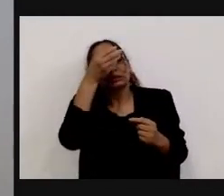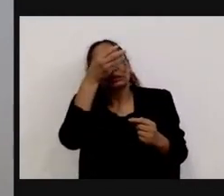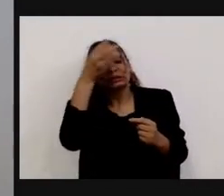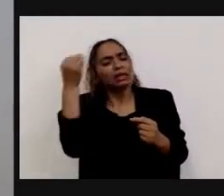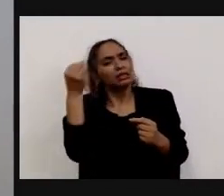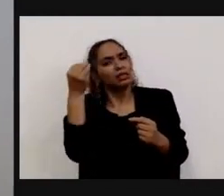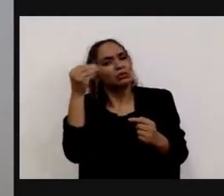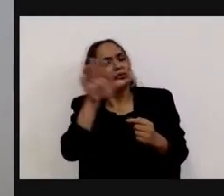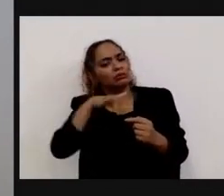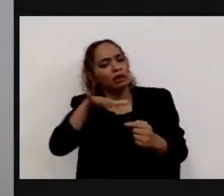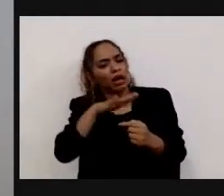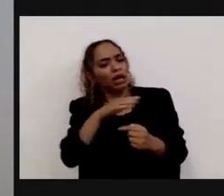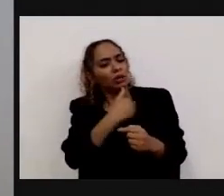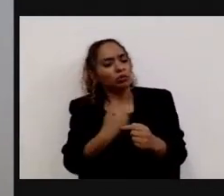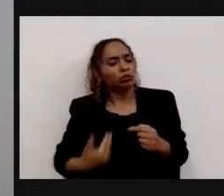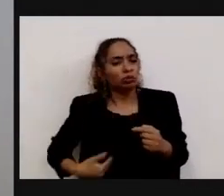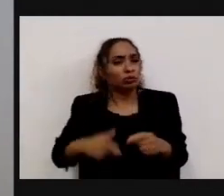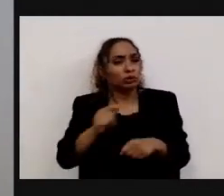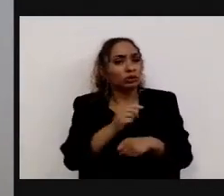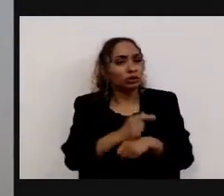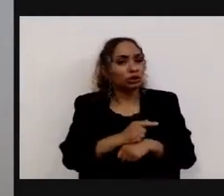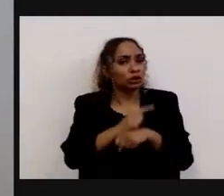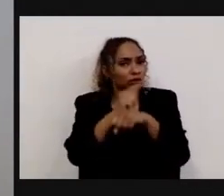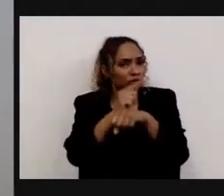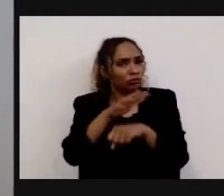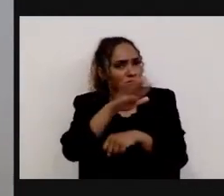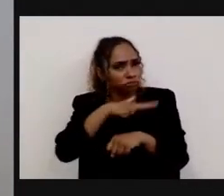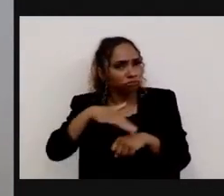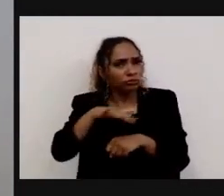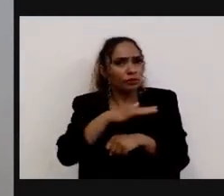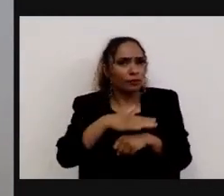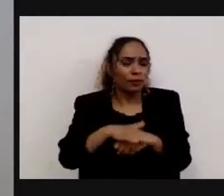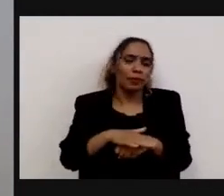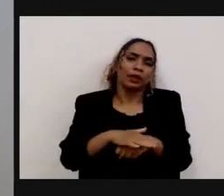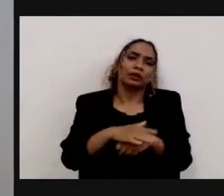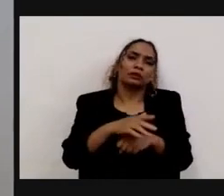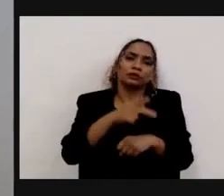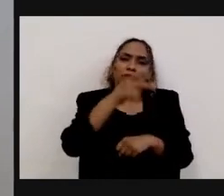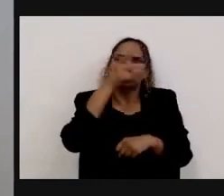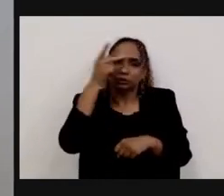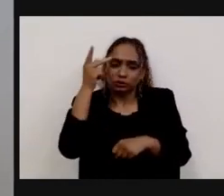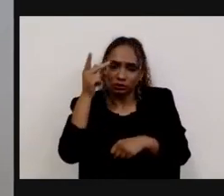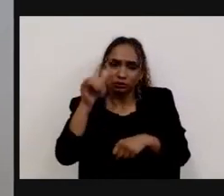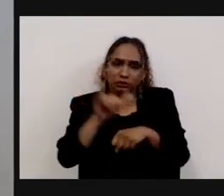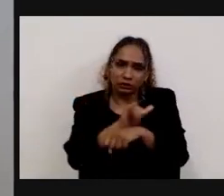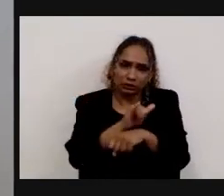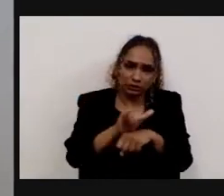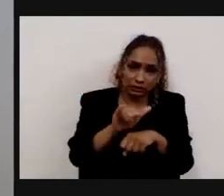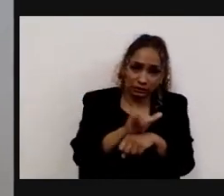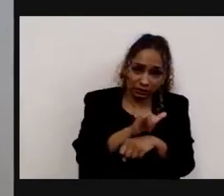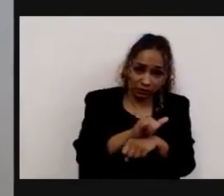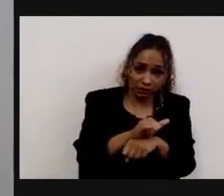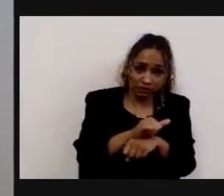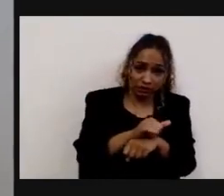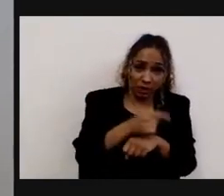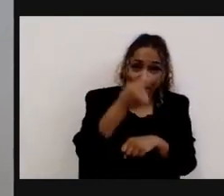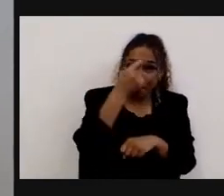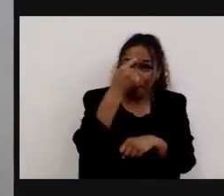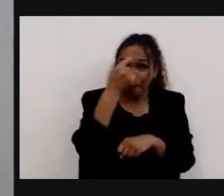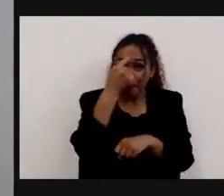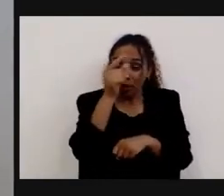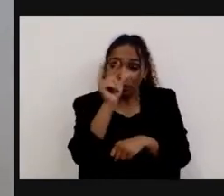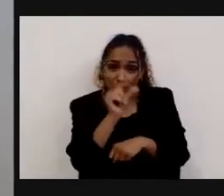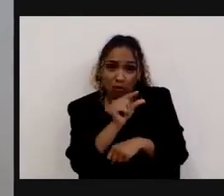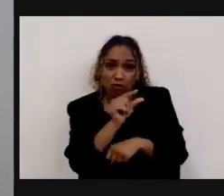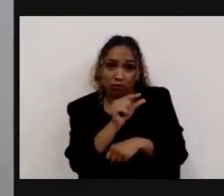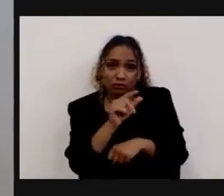setor público né as áreas de gestão no geral seja gestão de pessoas já são estratégica pouco pensam disso e a gente